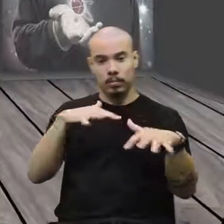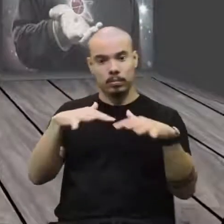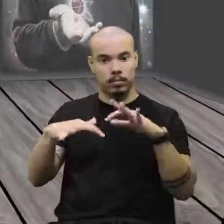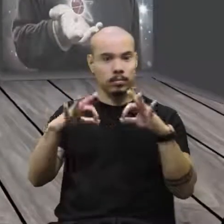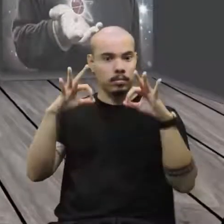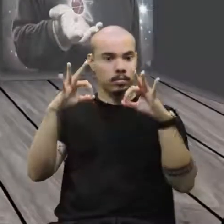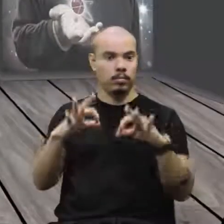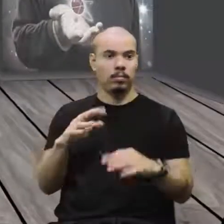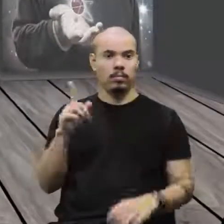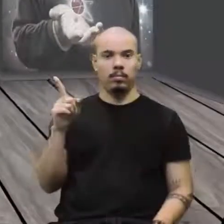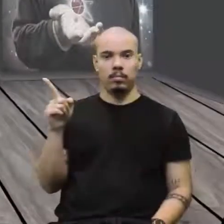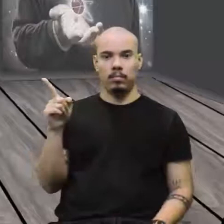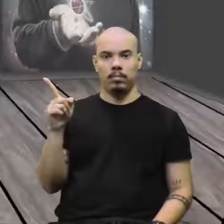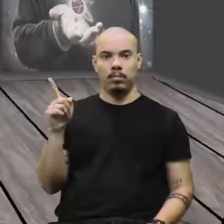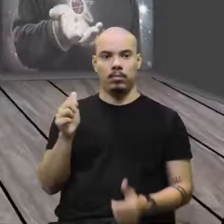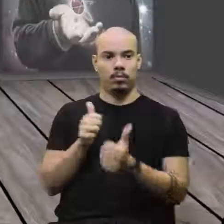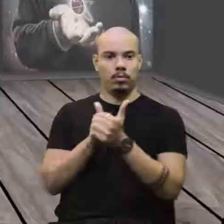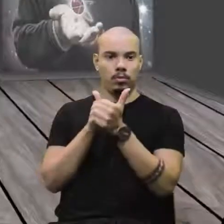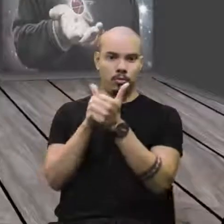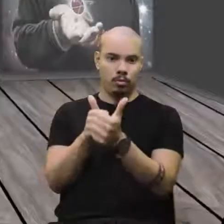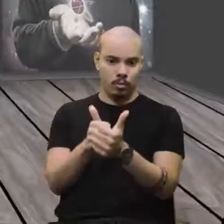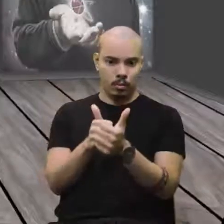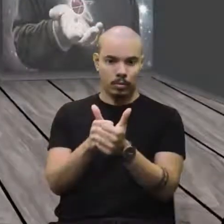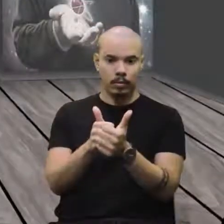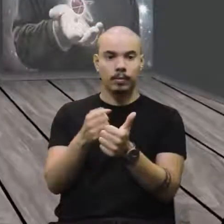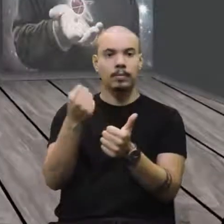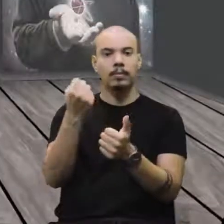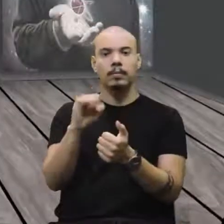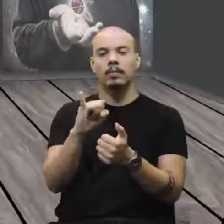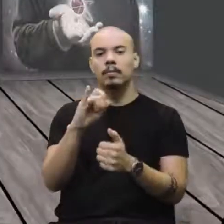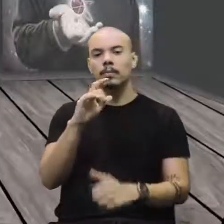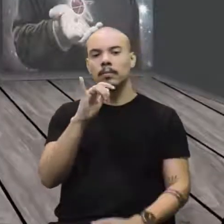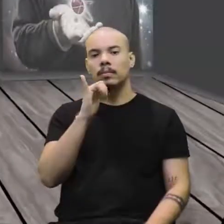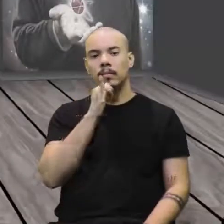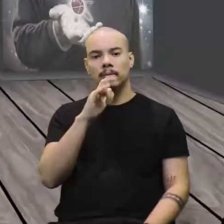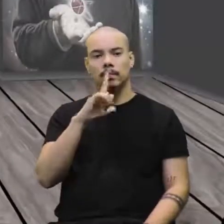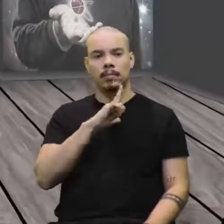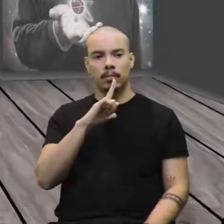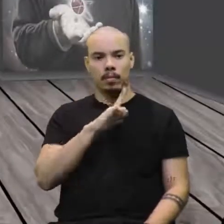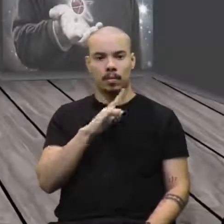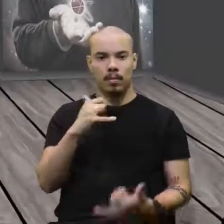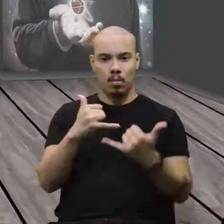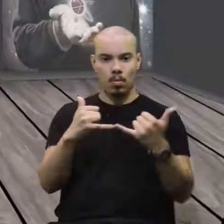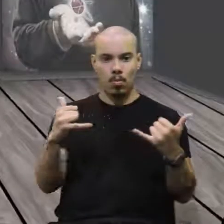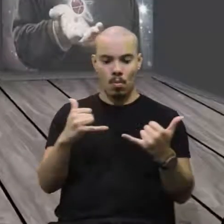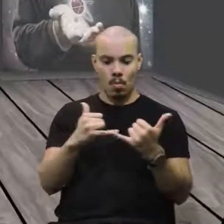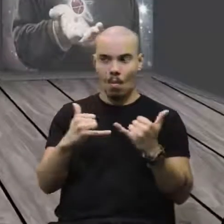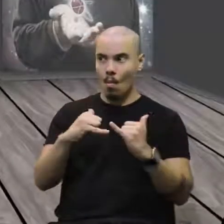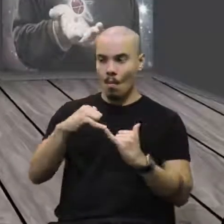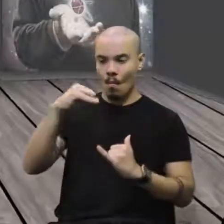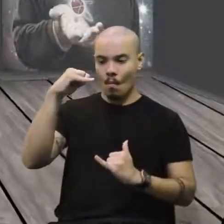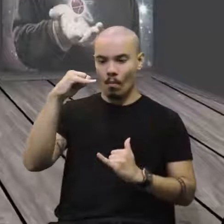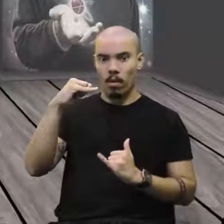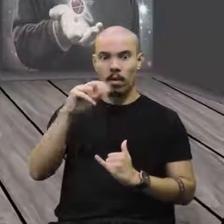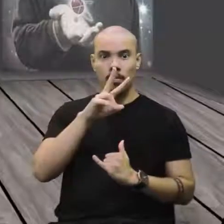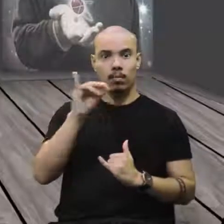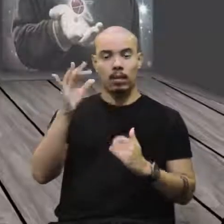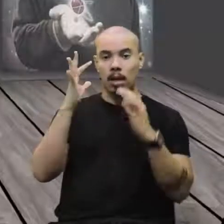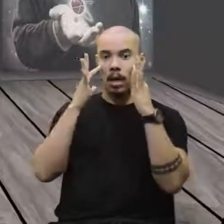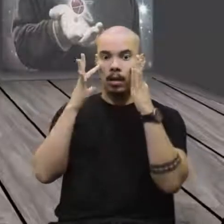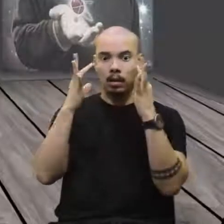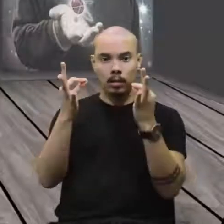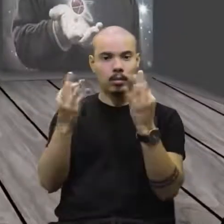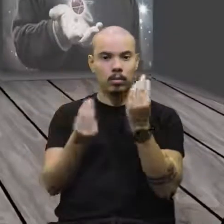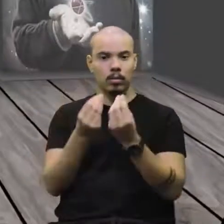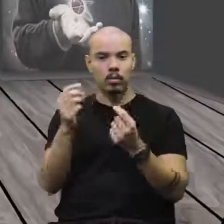lá de acordo com o fio. Como lá tem a questão do fio subindo, você vai prestar atenção no empurrão.